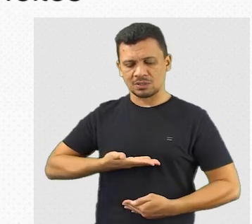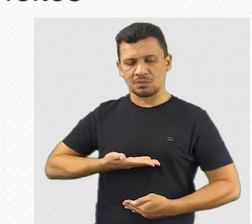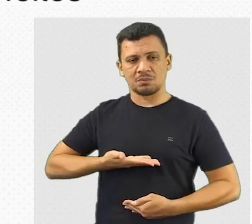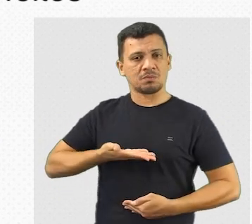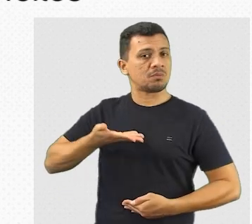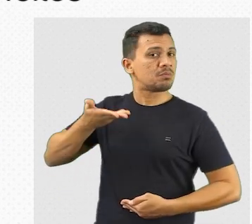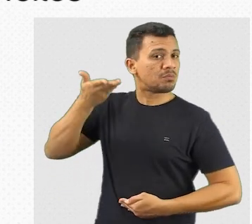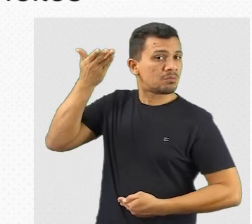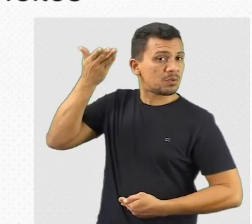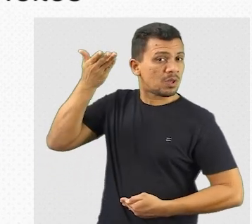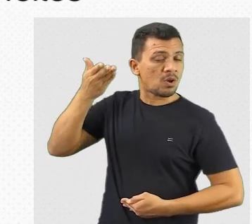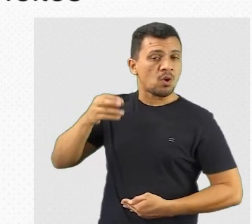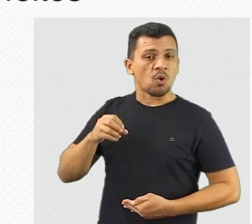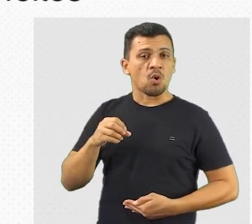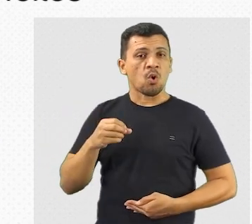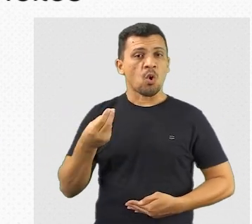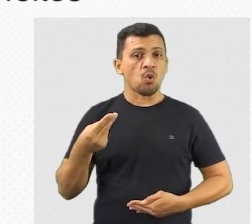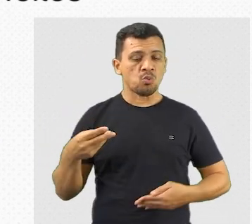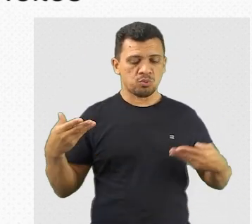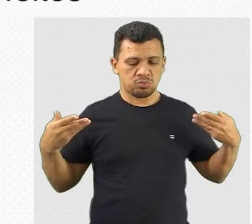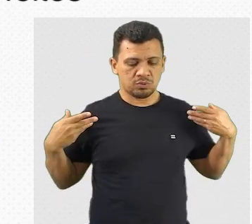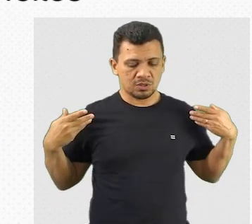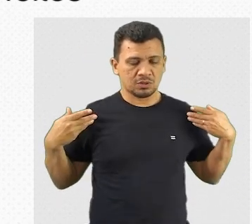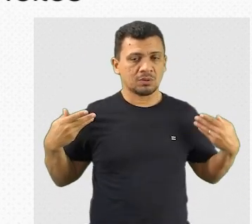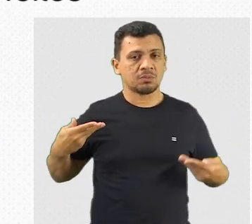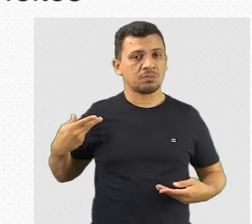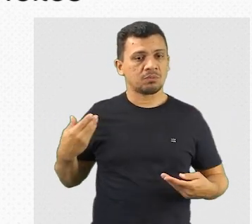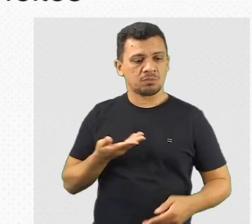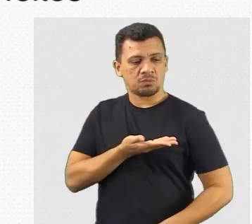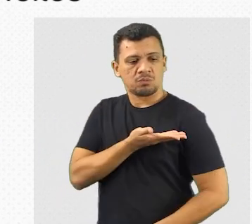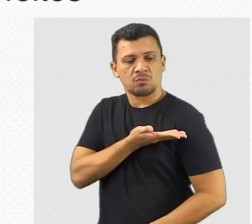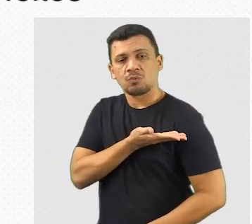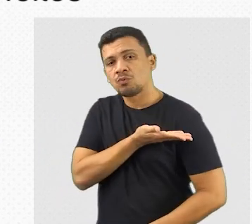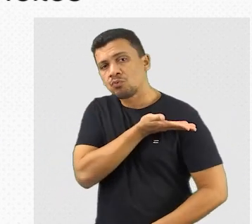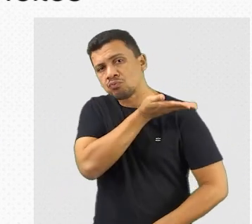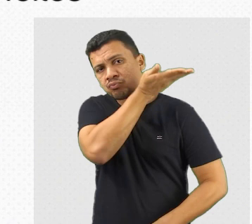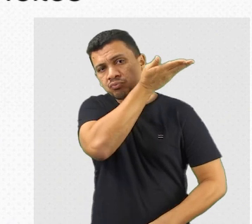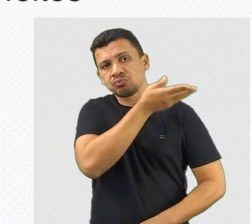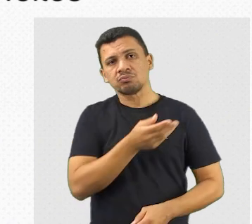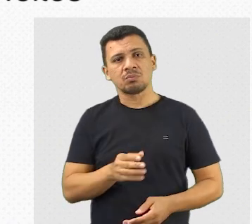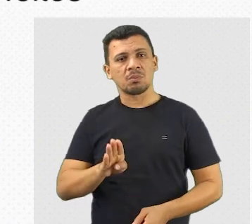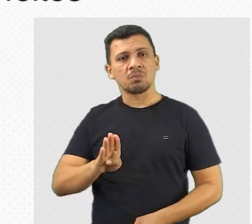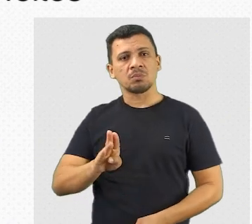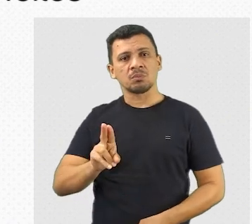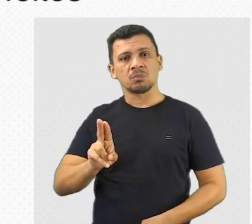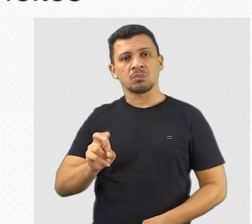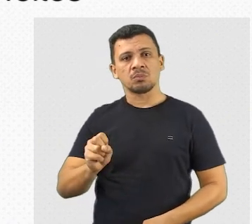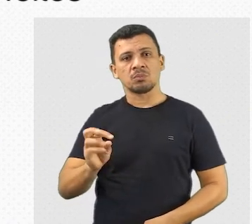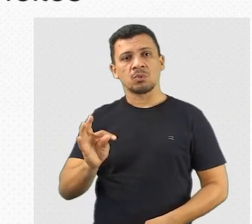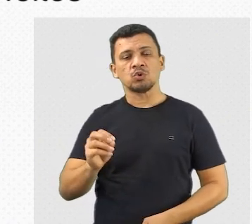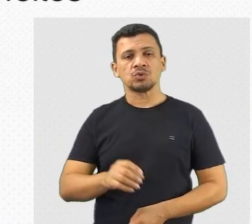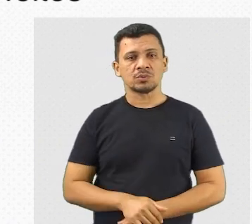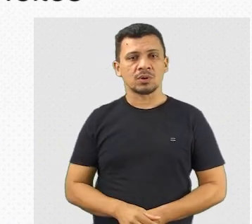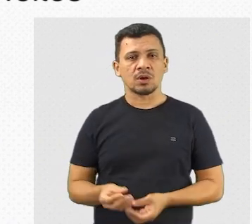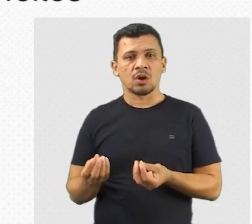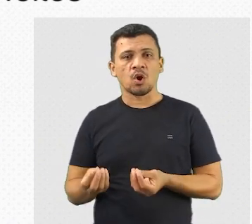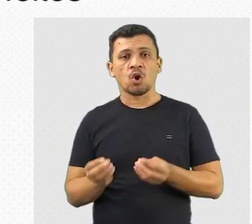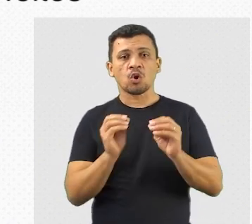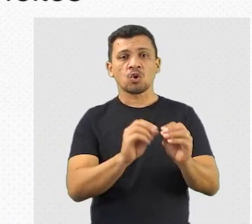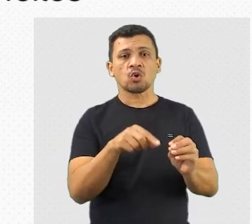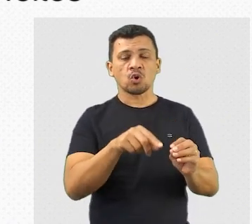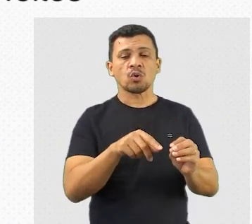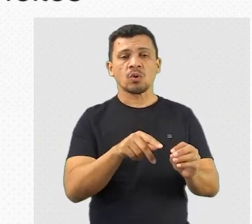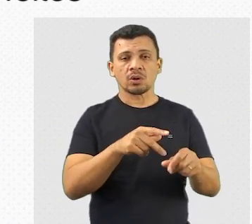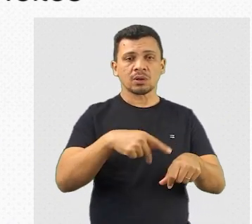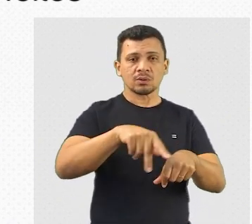cabeça ou do ombro, mais ou menos, aqui do peito, para a cabeça. E não é aquilo que a gente coloca, por exemplo, numa praça?